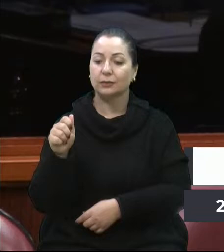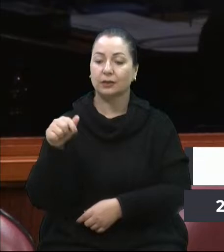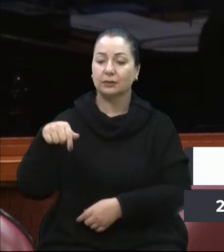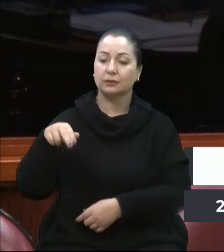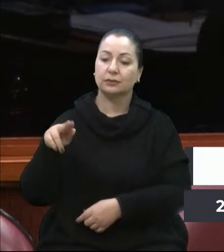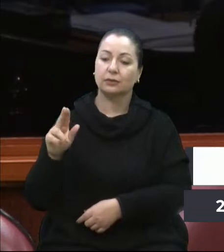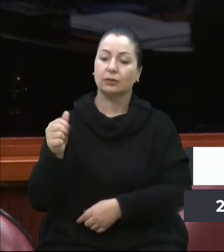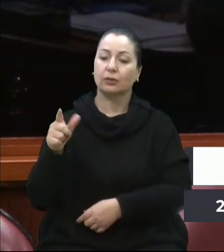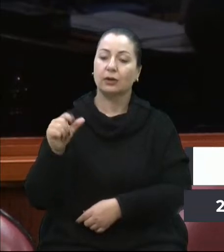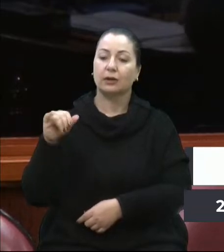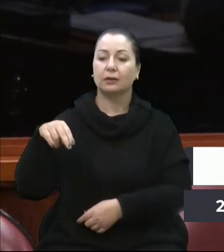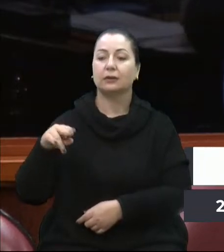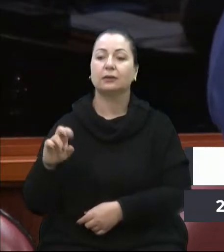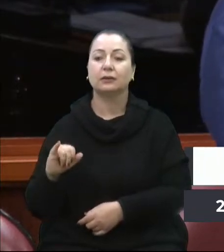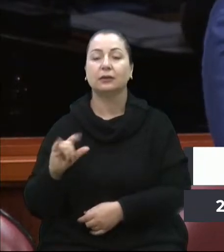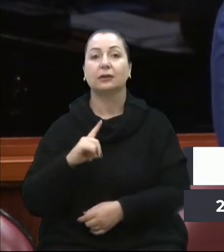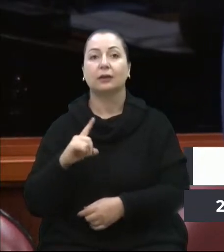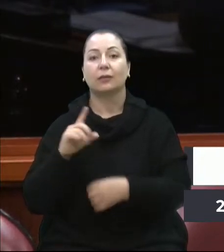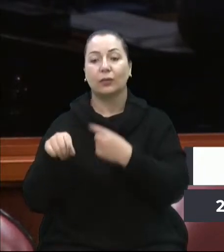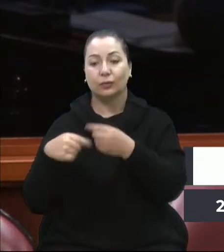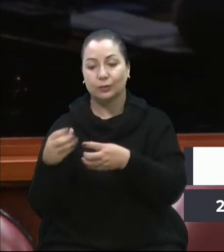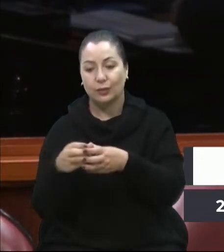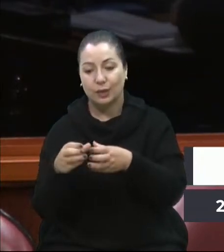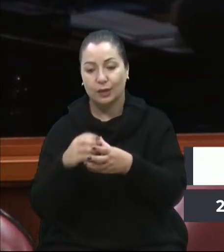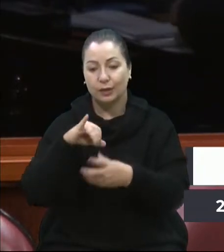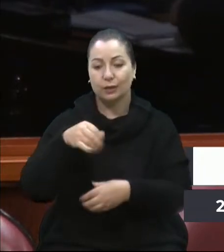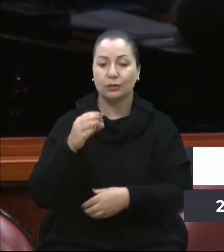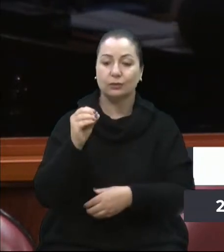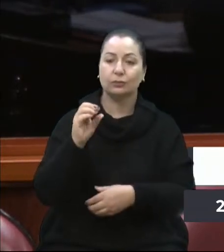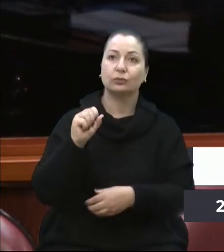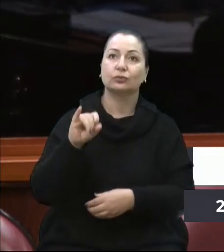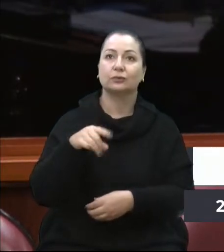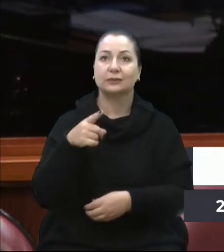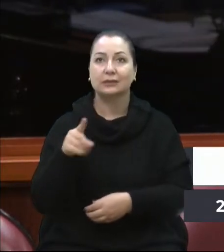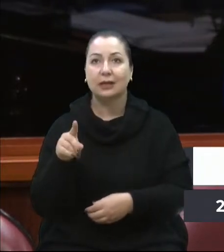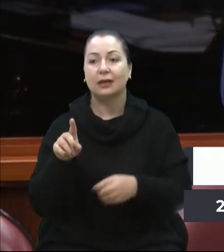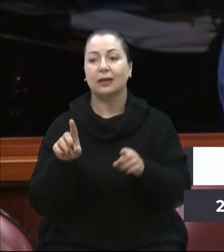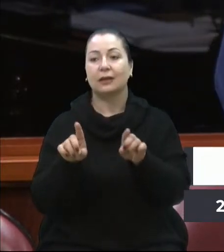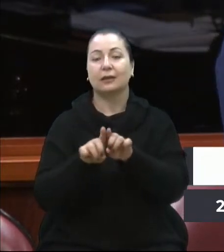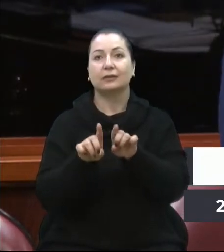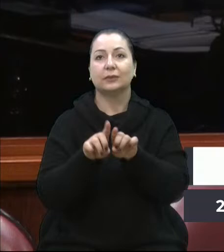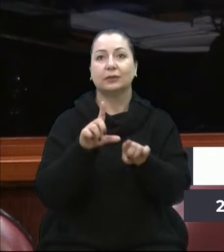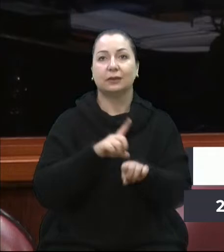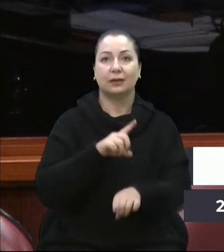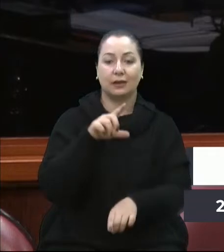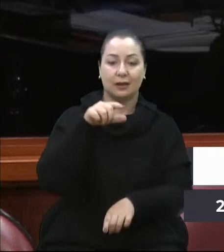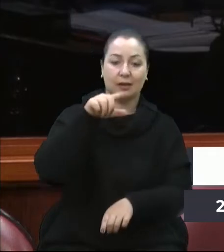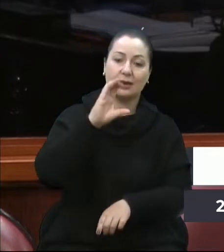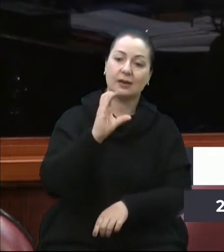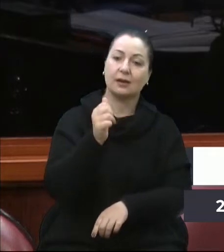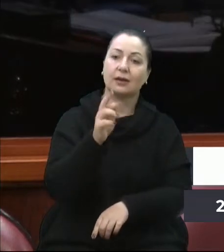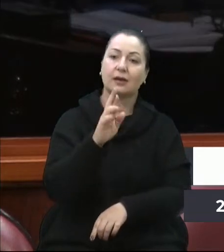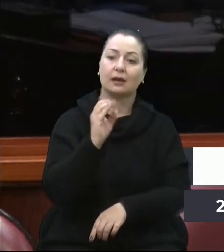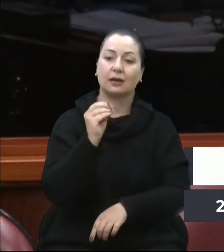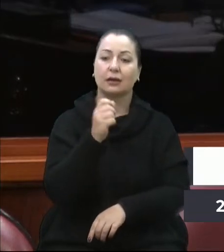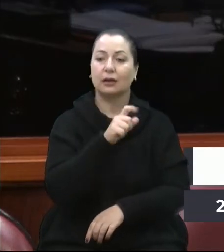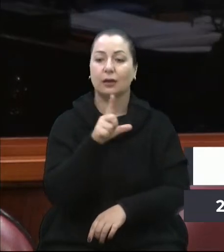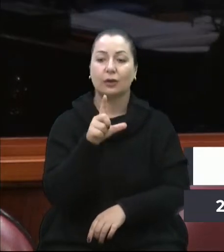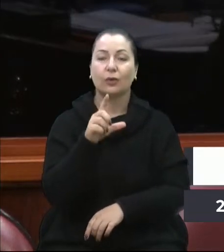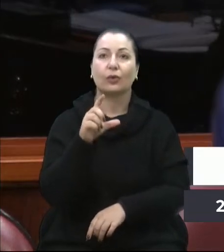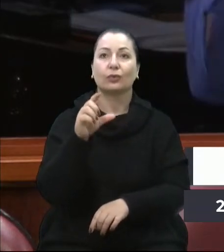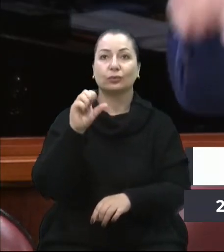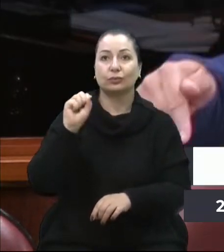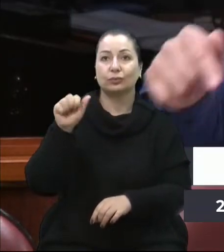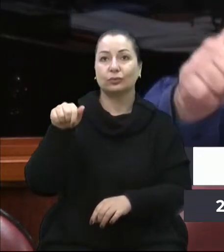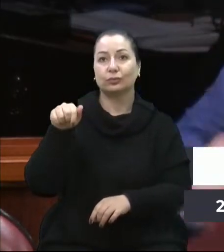Tem uma colega aqui do José de Alencar, tem a Carol do São Vítor. Várias dessas colegas não têm pedagogia